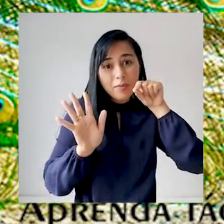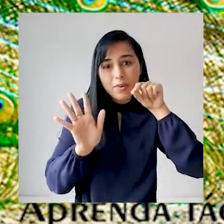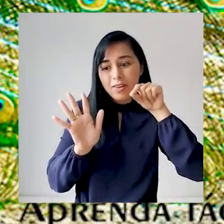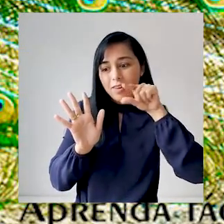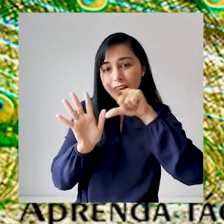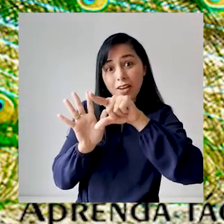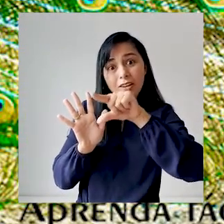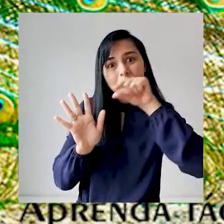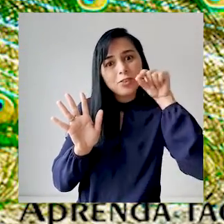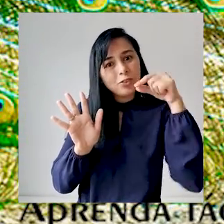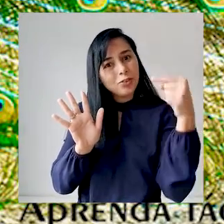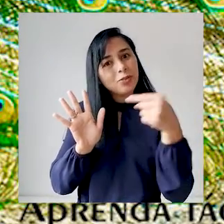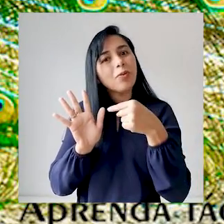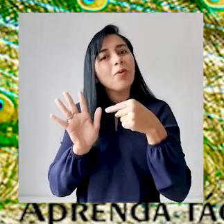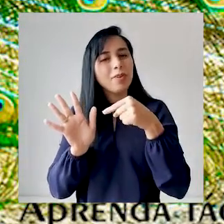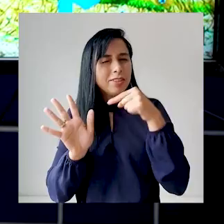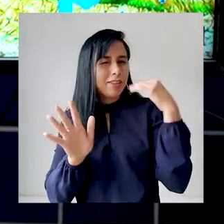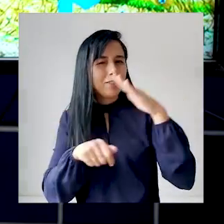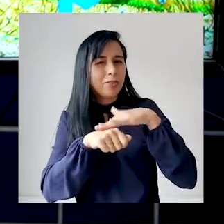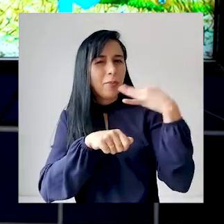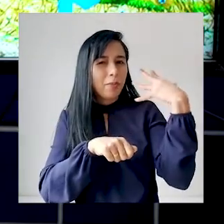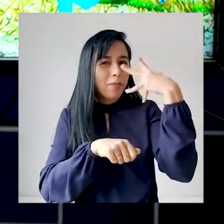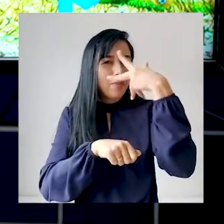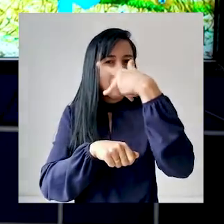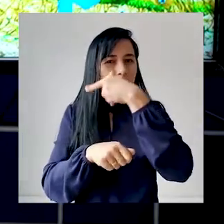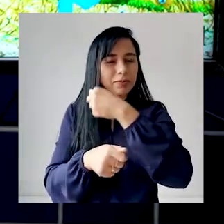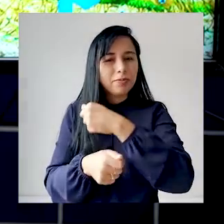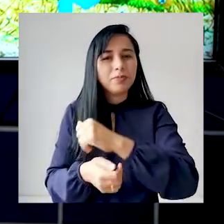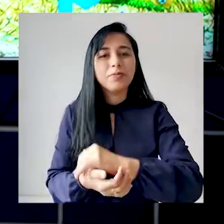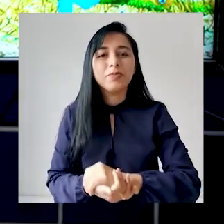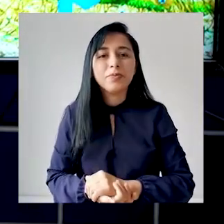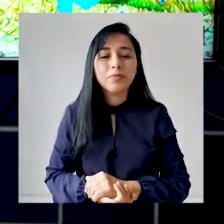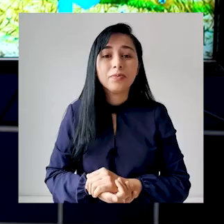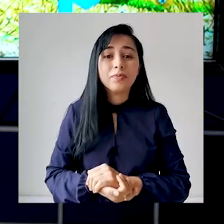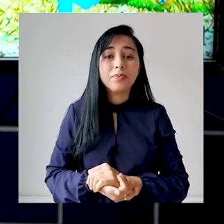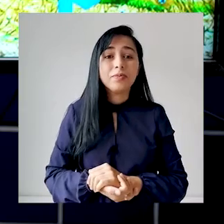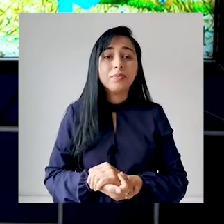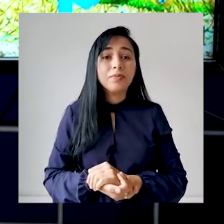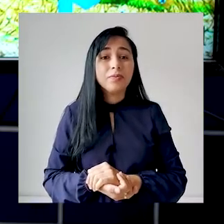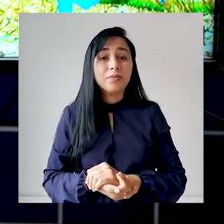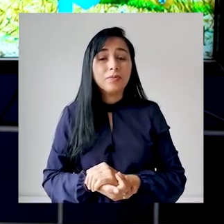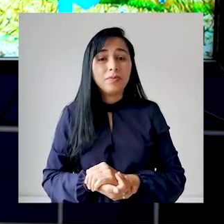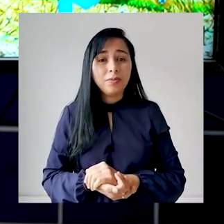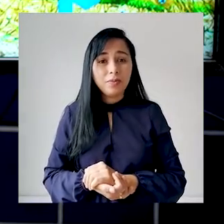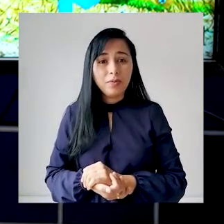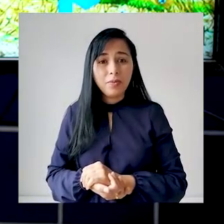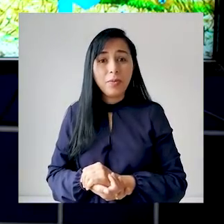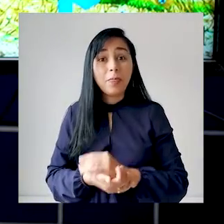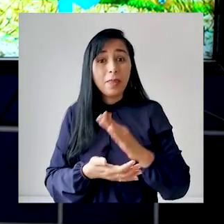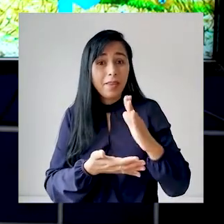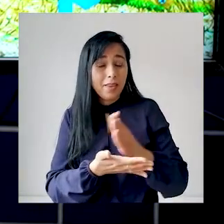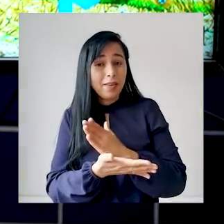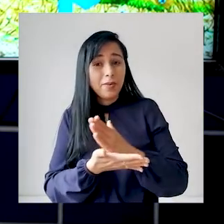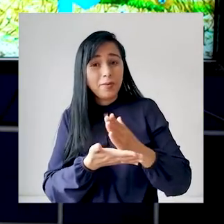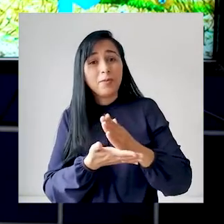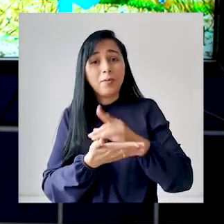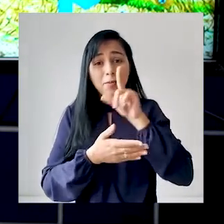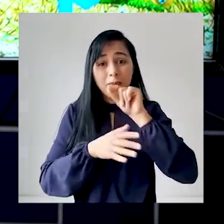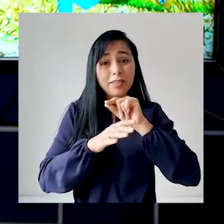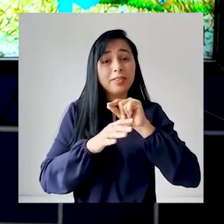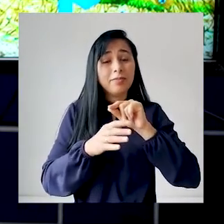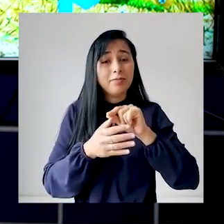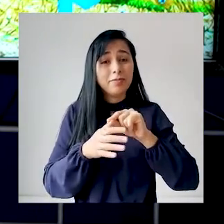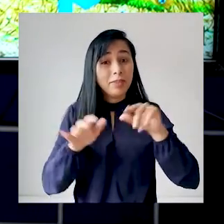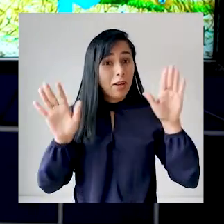escolhem aquele que mais lhe agrada. Algumas aves também fazem rituais de acasalamento,